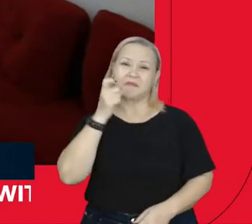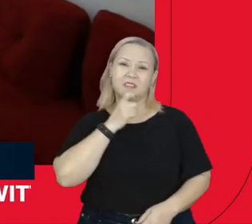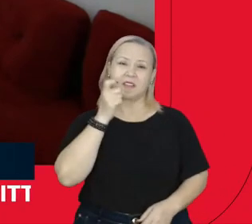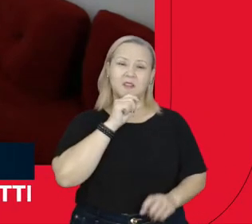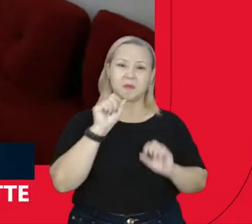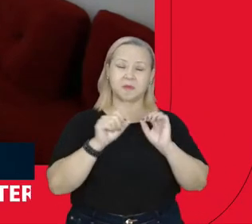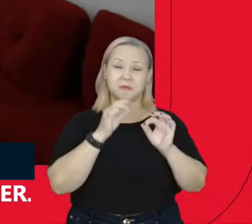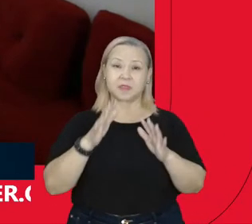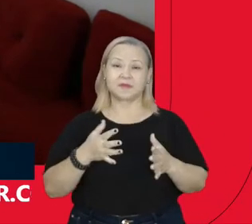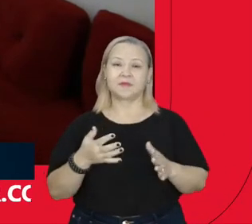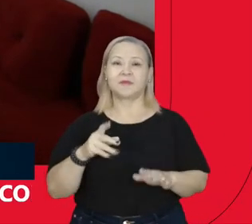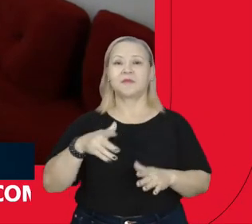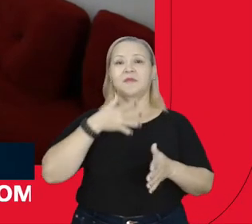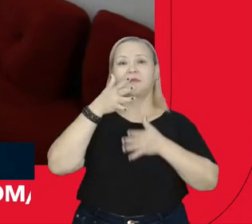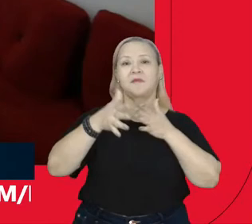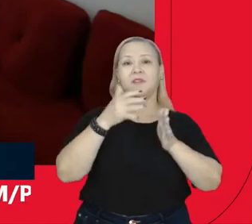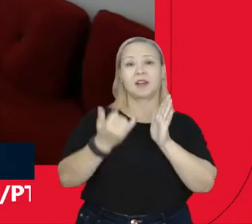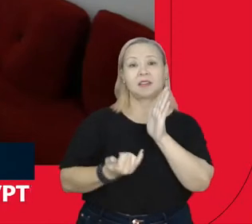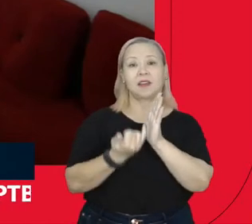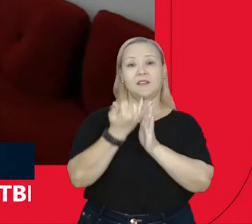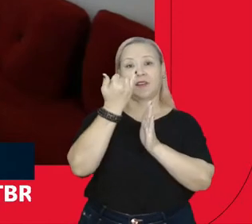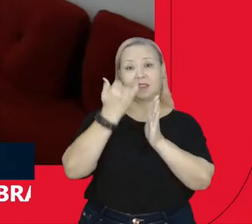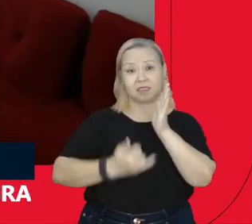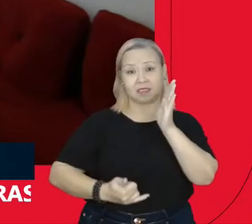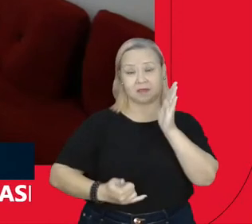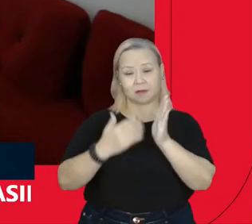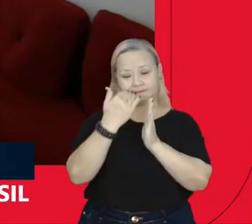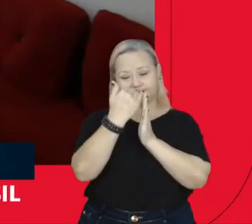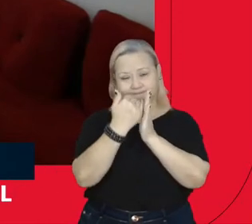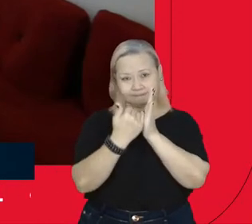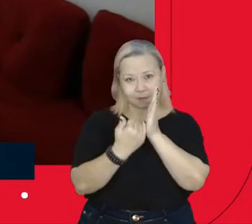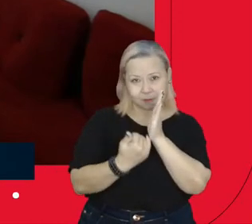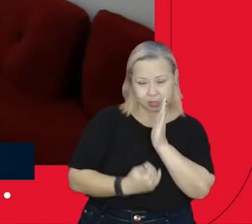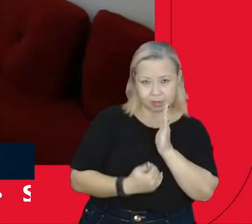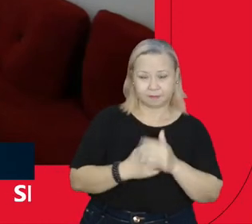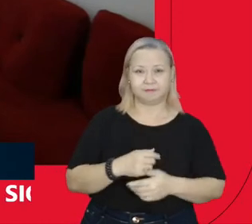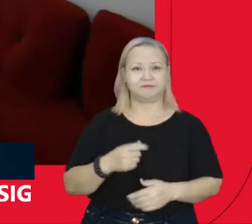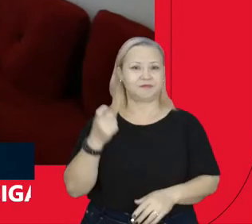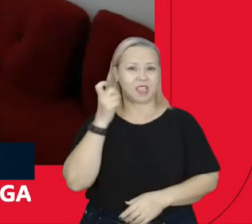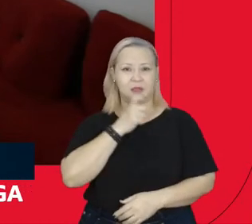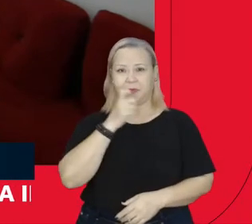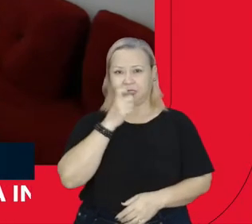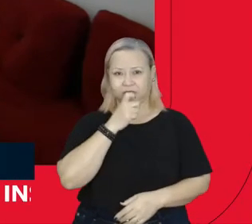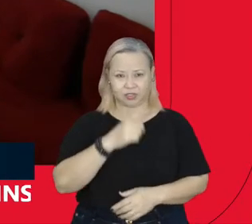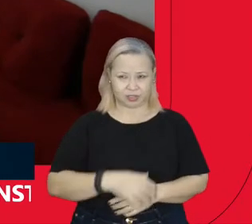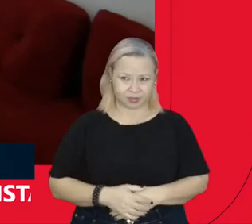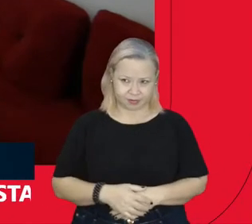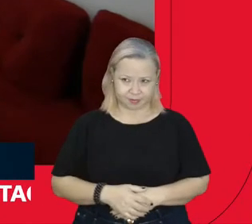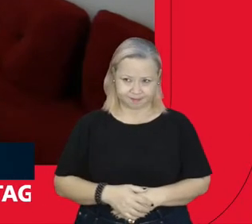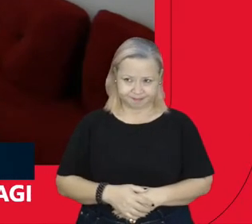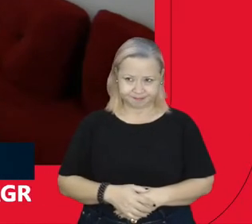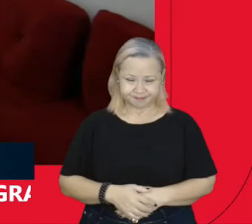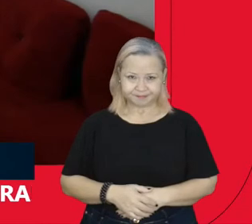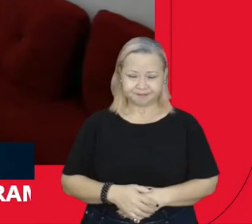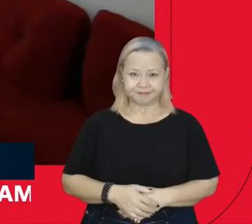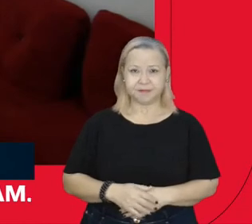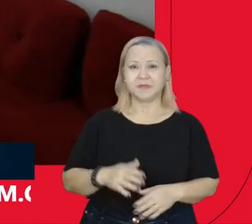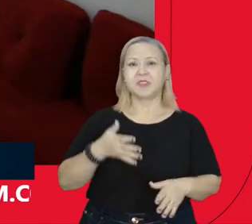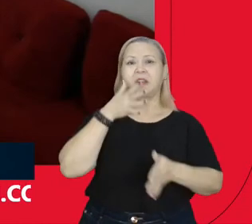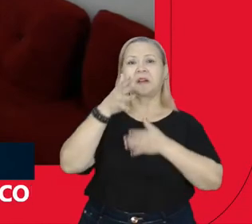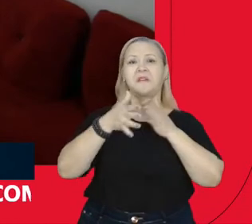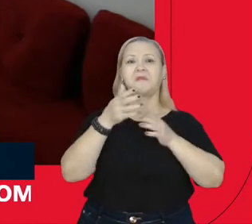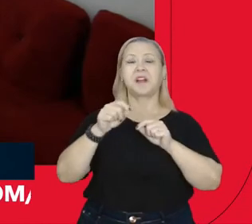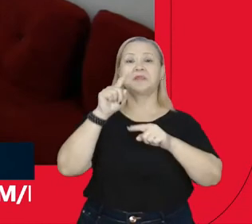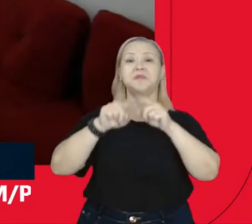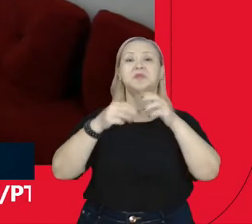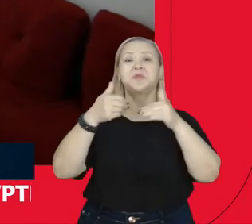suposta deflação e, como você disse, que estaria derrubando os preços dos produtos e de bens e serviços